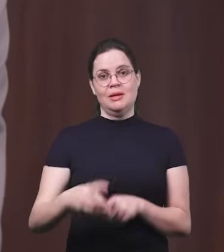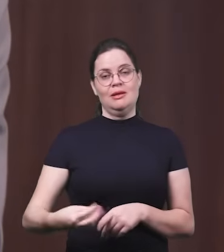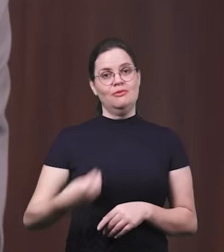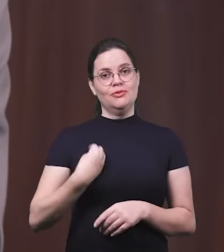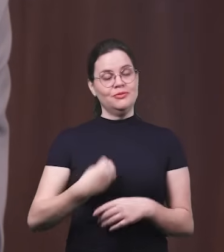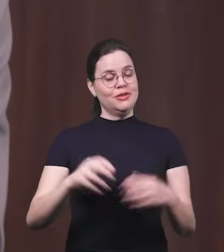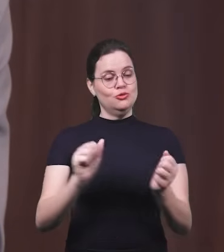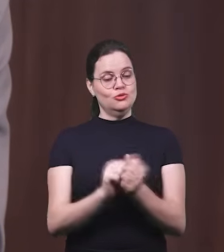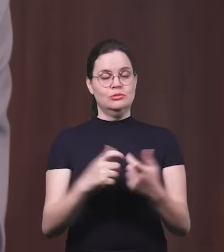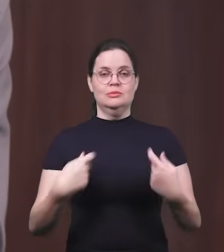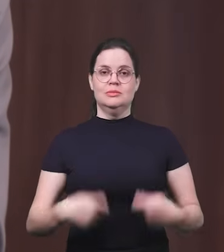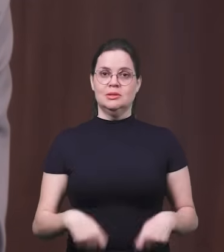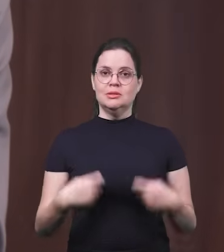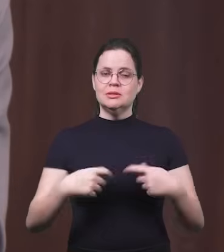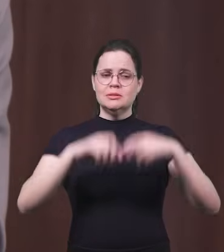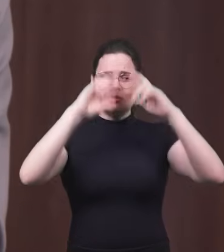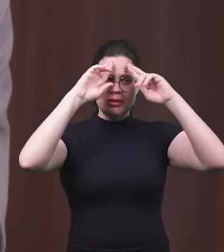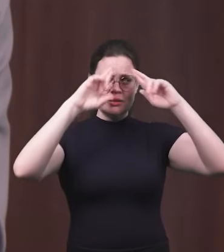Então,